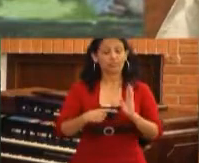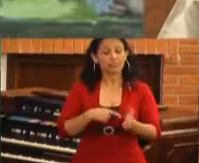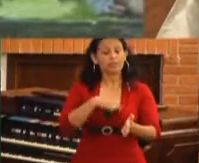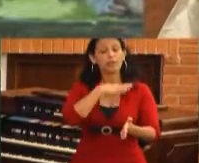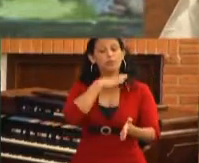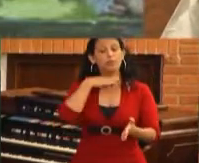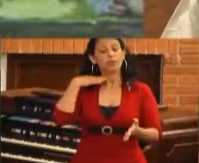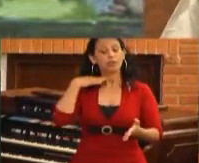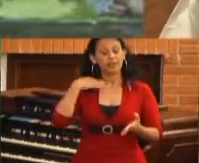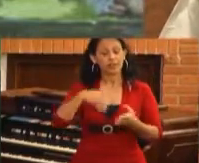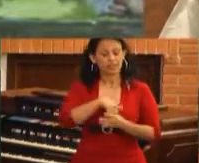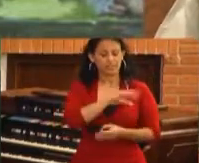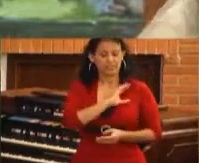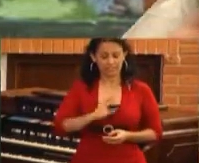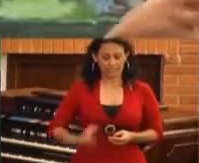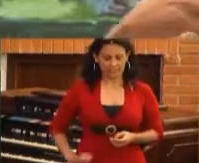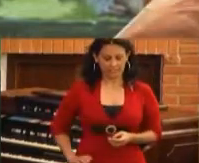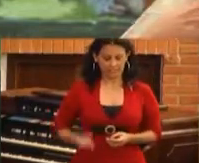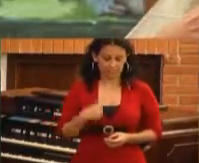vida está